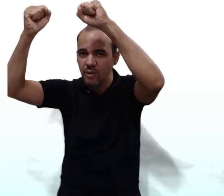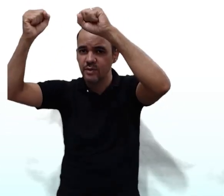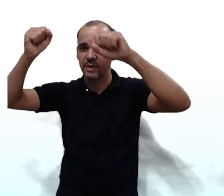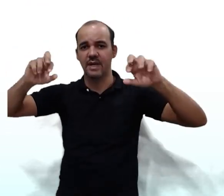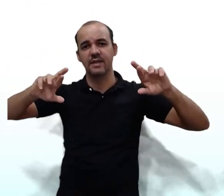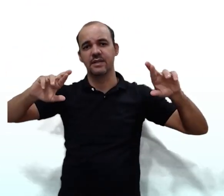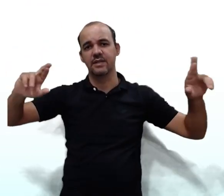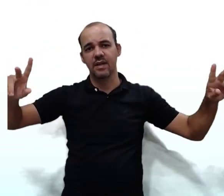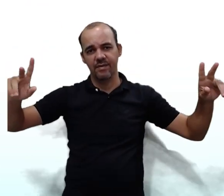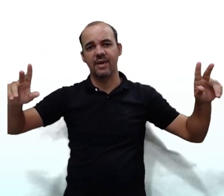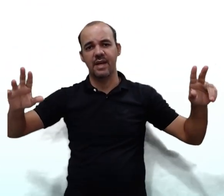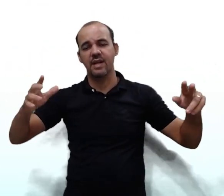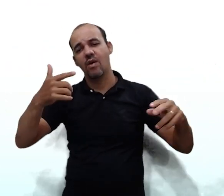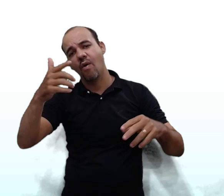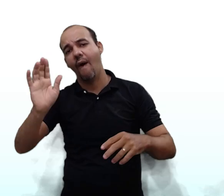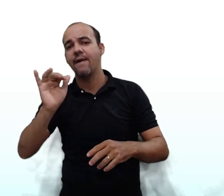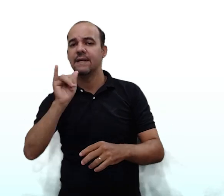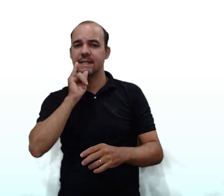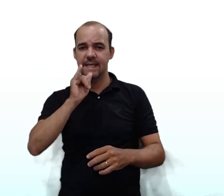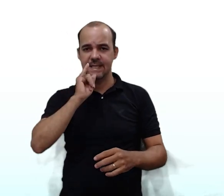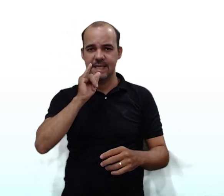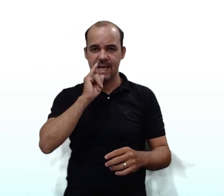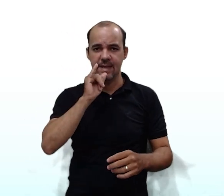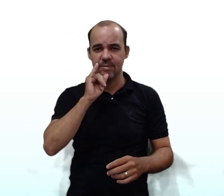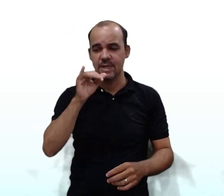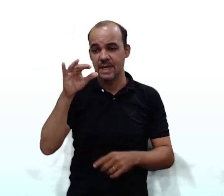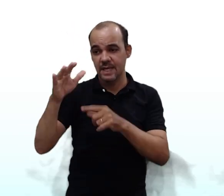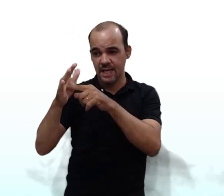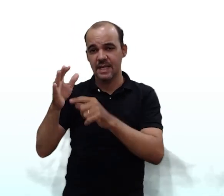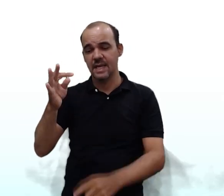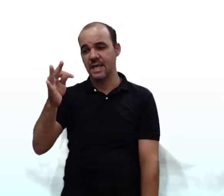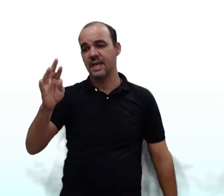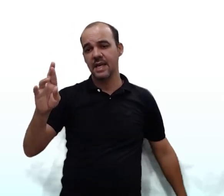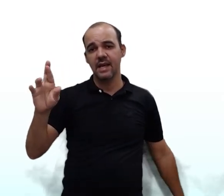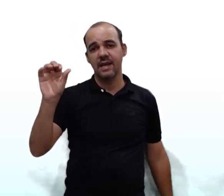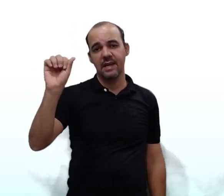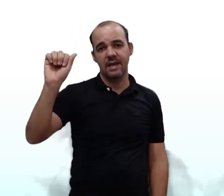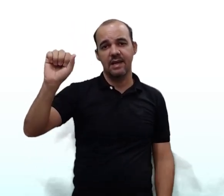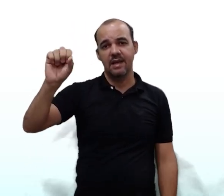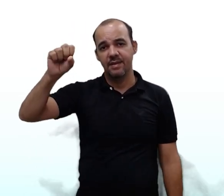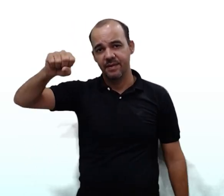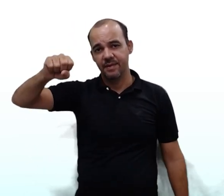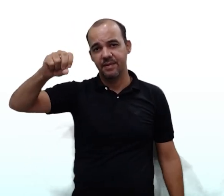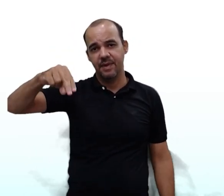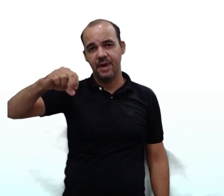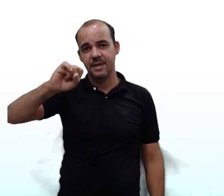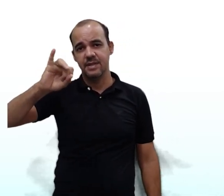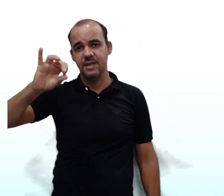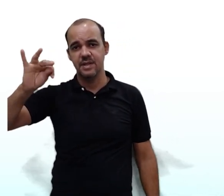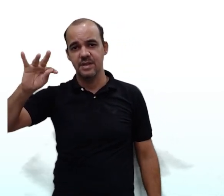aí é outro exemplo de verbo frasal transitivo. E aí, os verbos frasais, aqui na tua